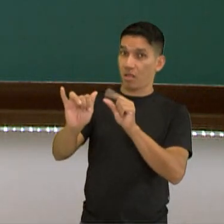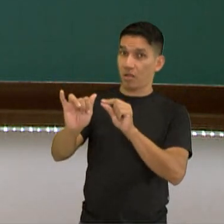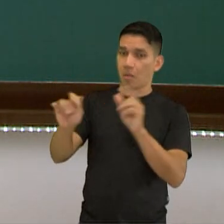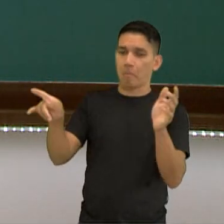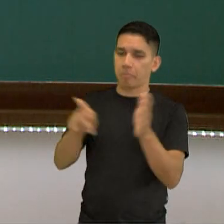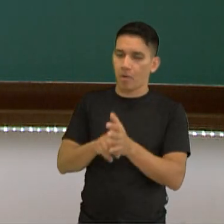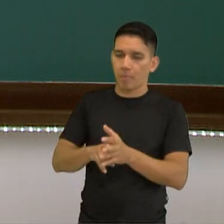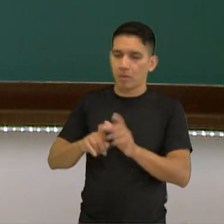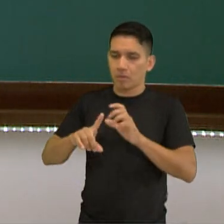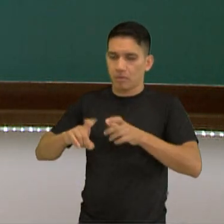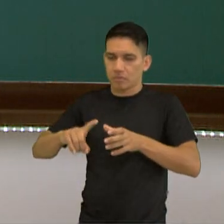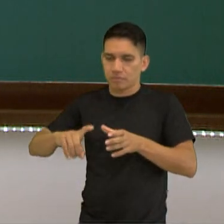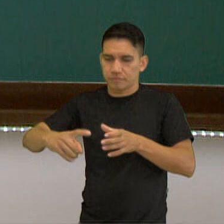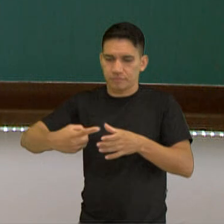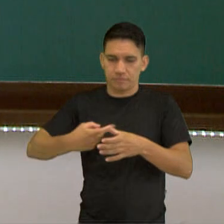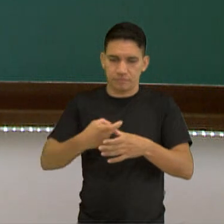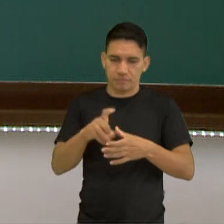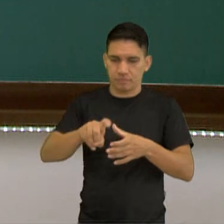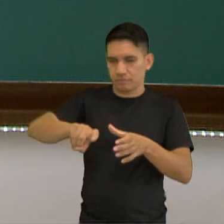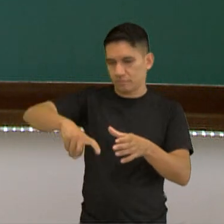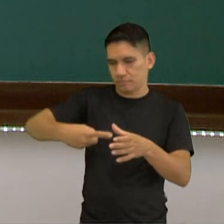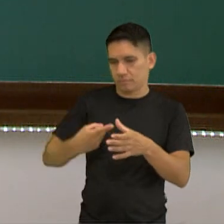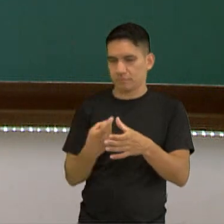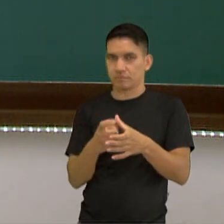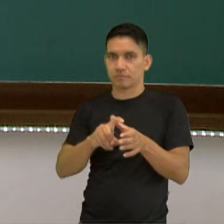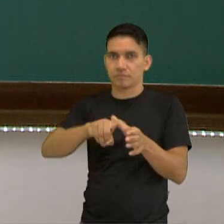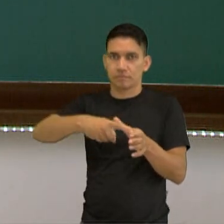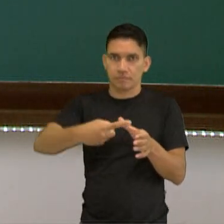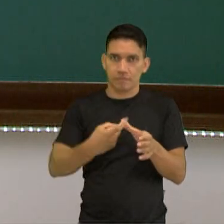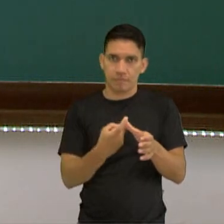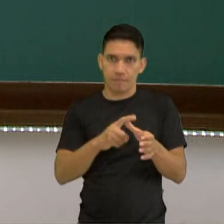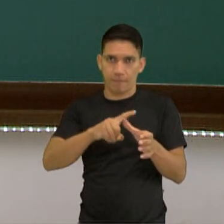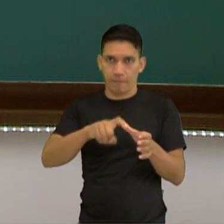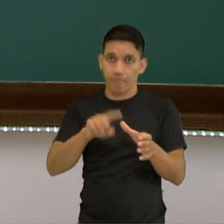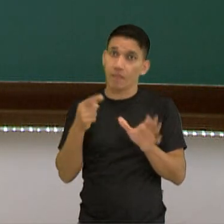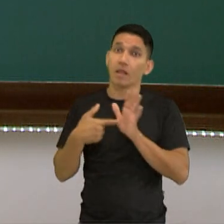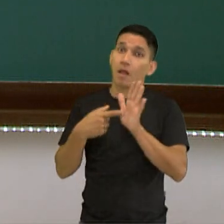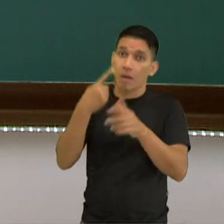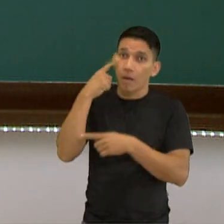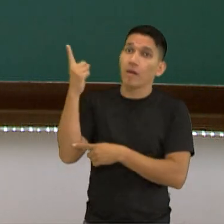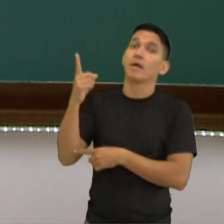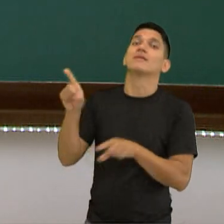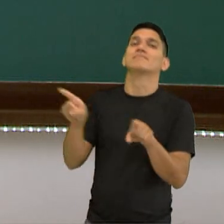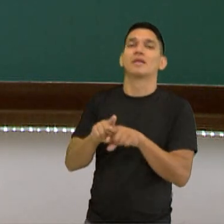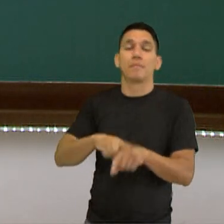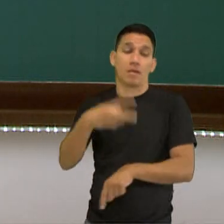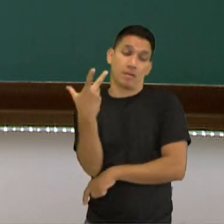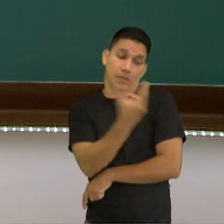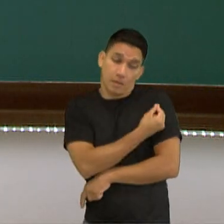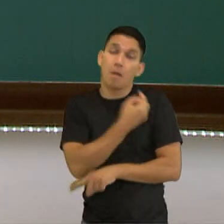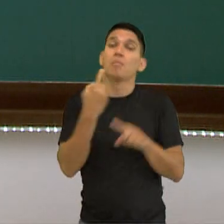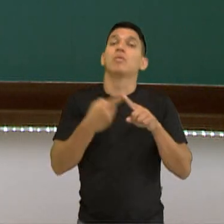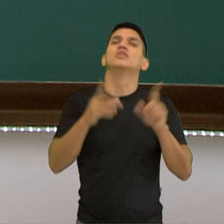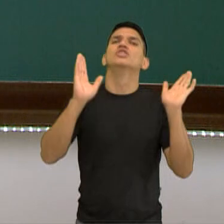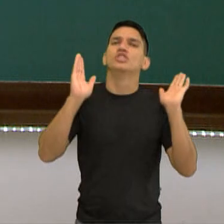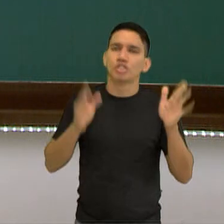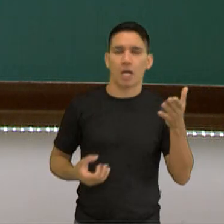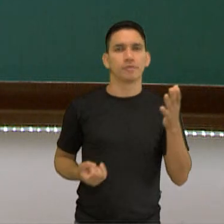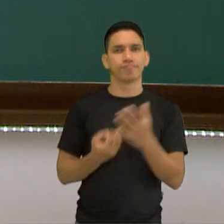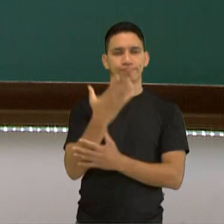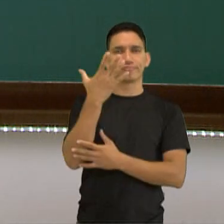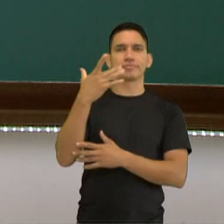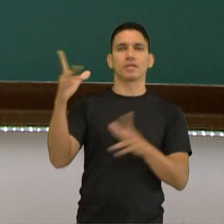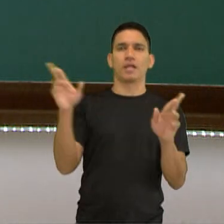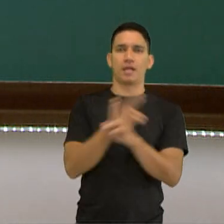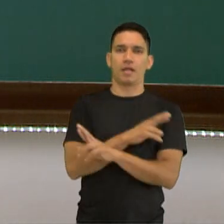das larvas do mosquito. E aqui aparece uma injeção porque existe a vacina associada à